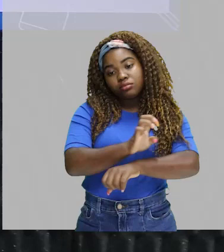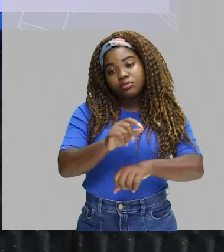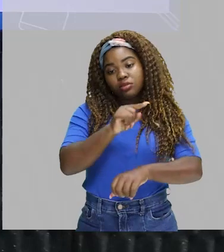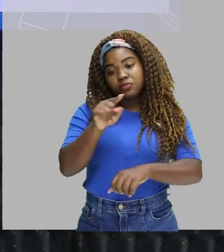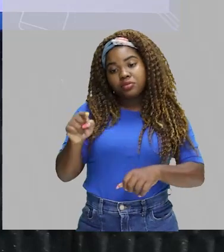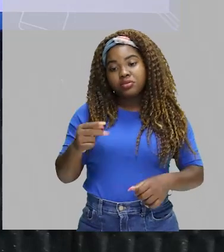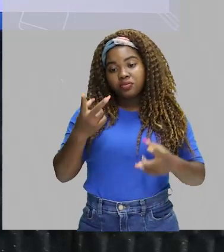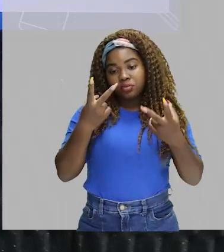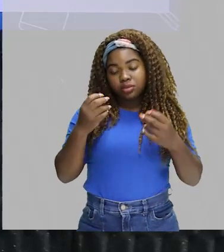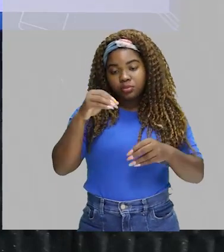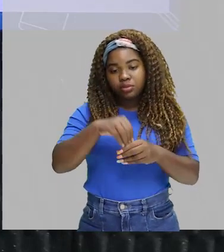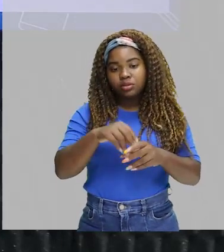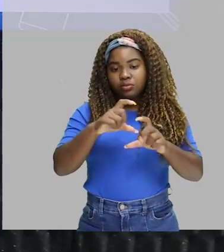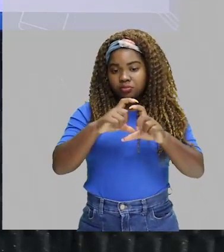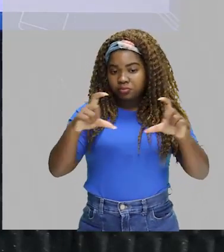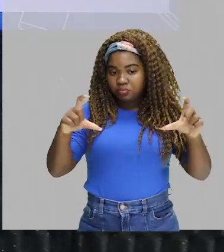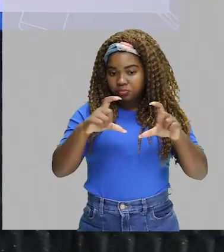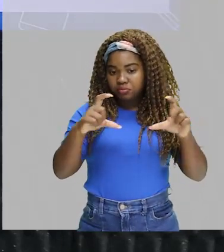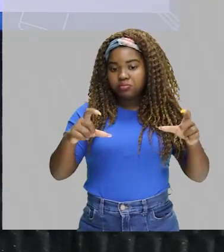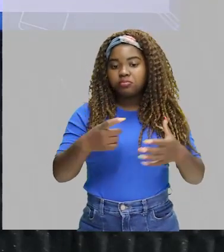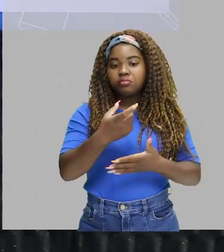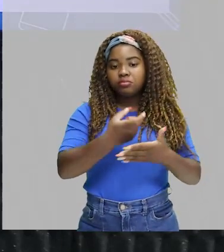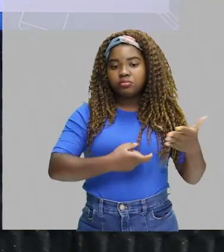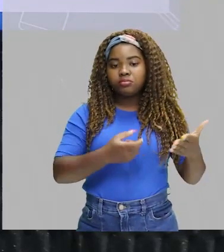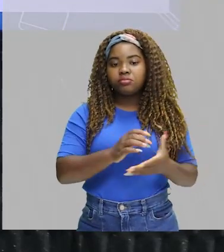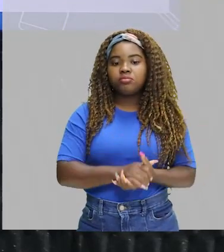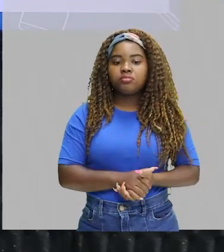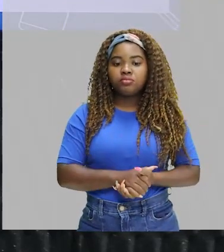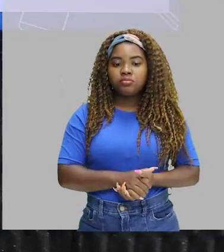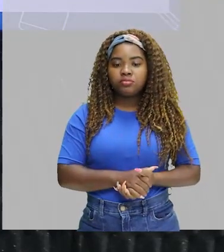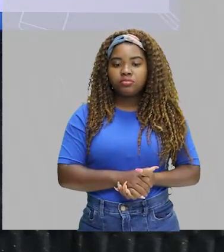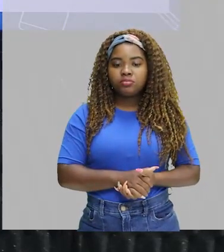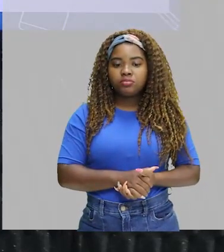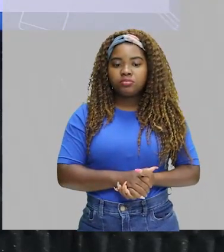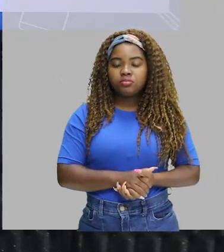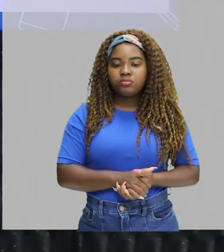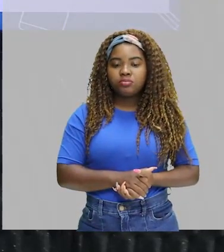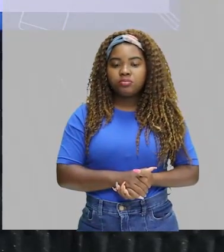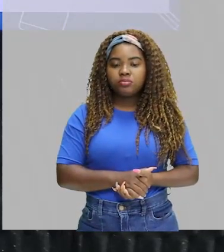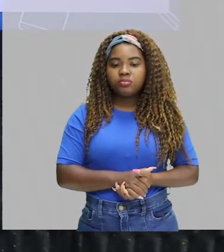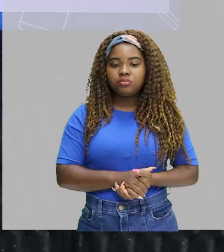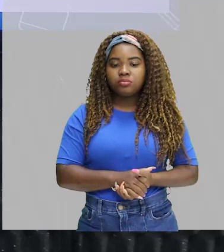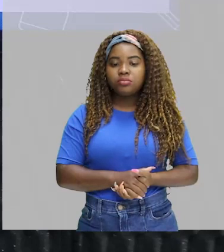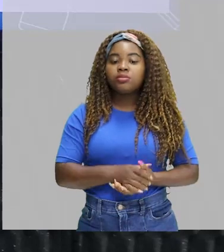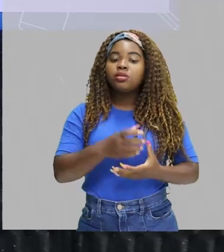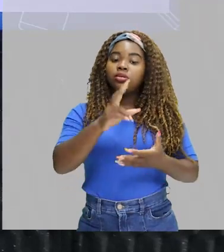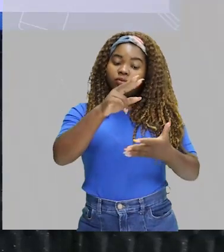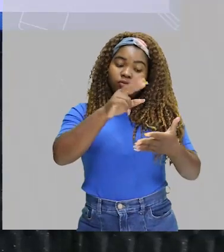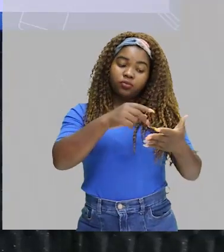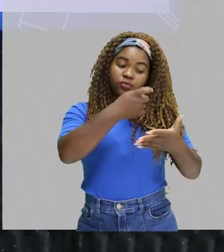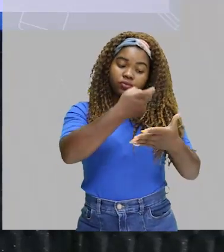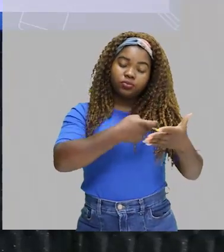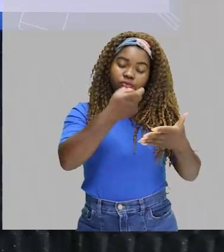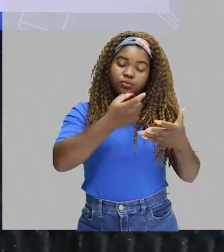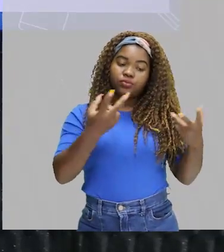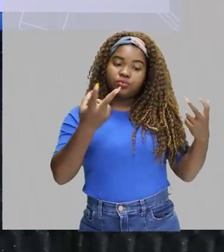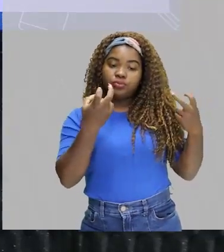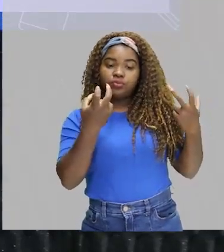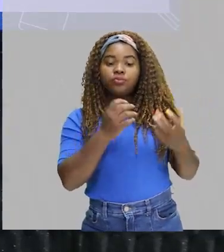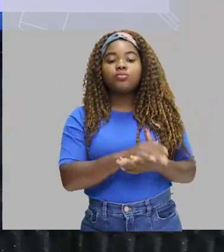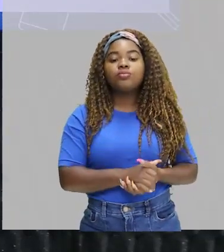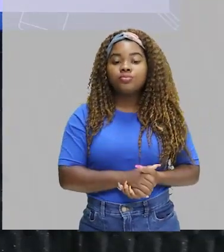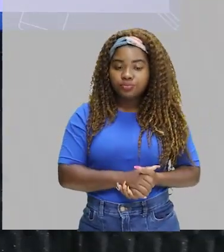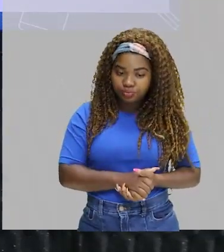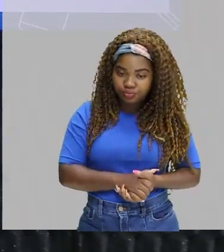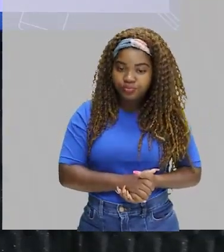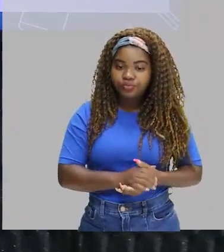reconhecê-la dentro do texto, certo? Ó, essa teoria é a ética, então eu vou ler o texto, identificar, pontuar e